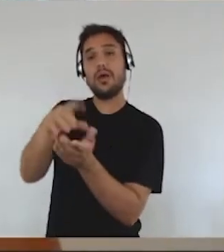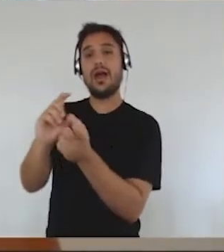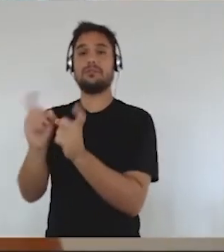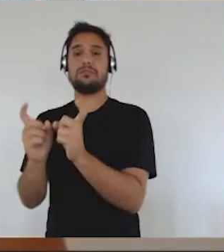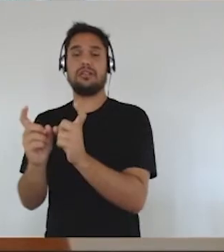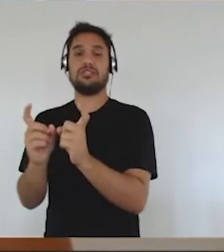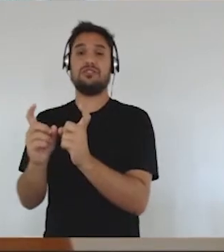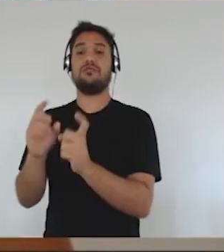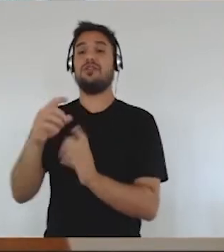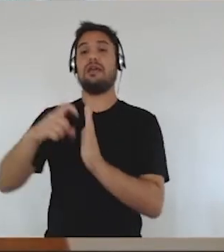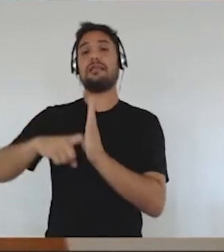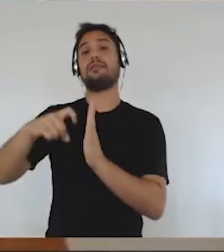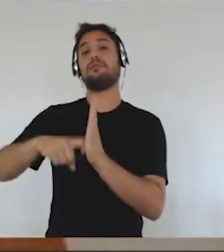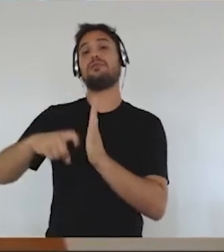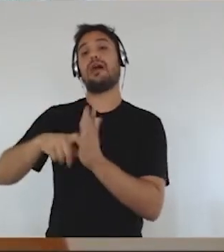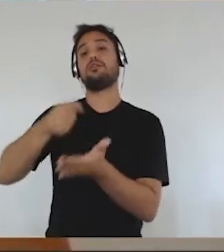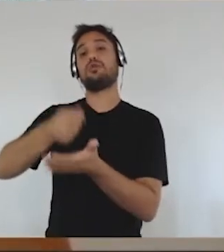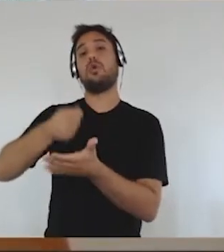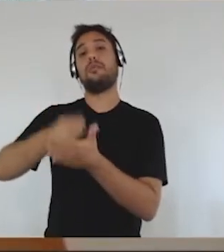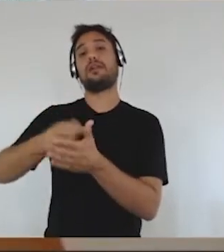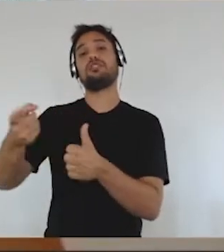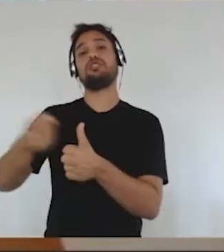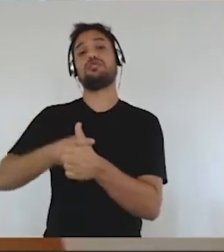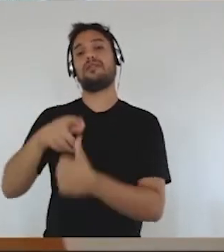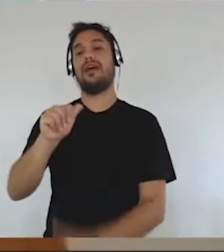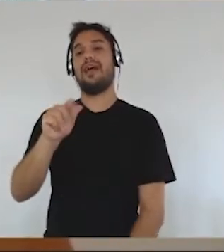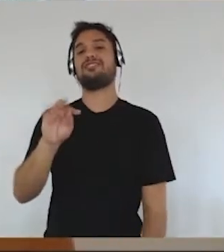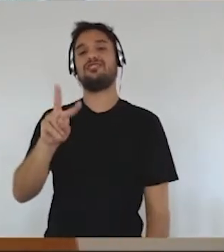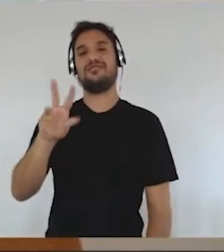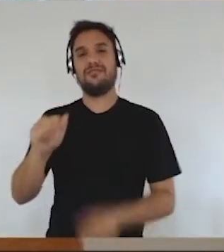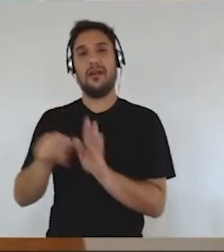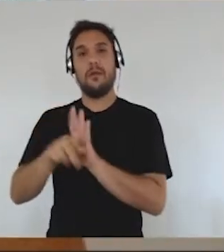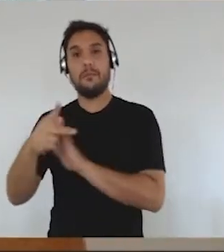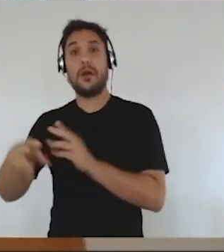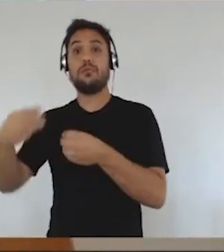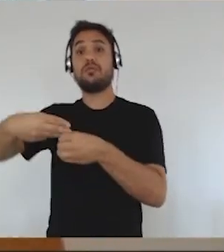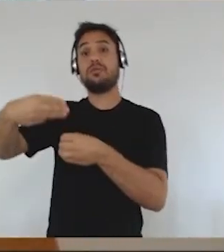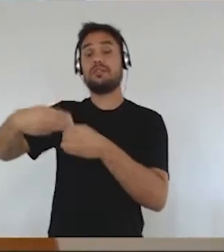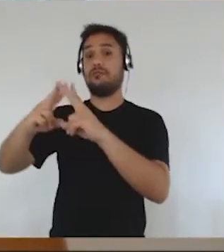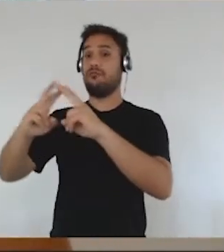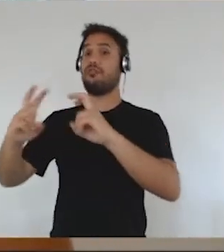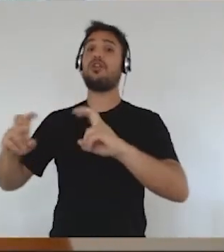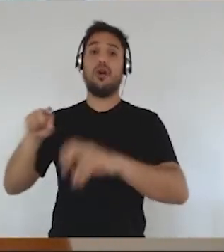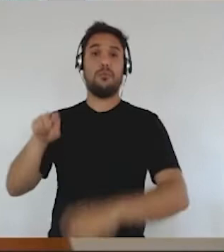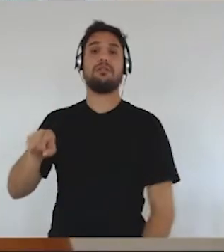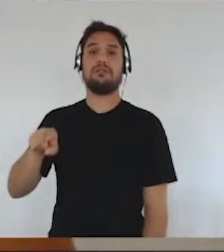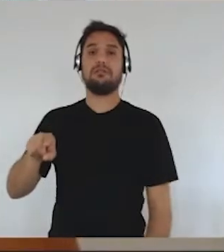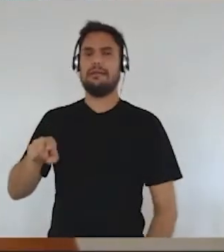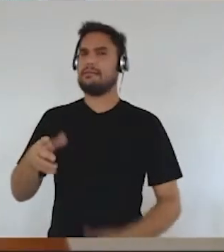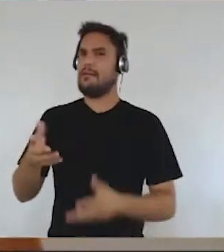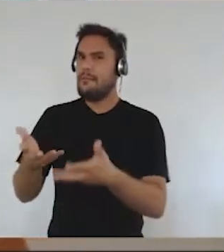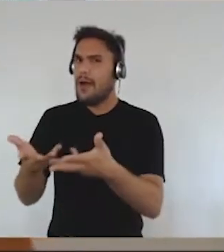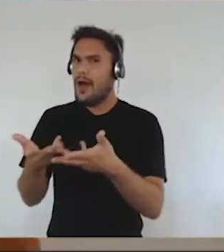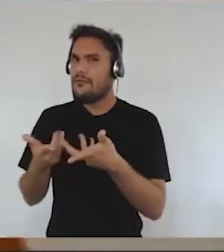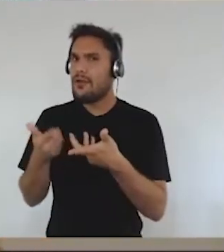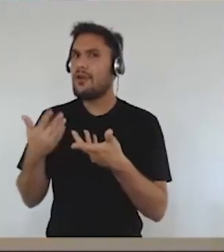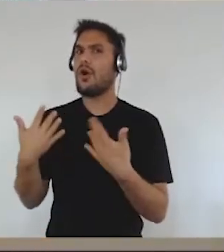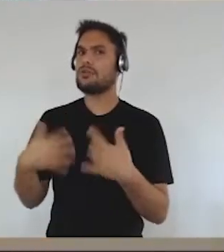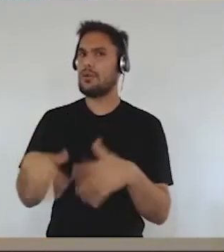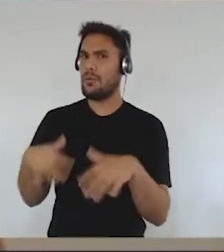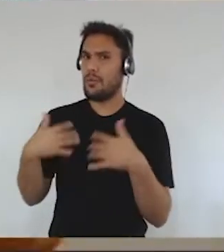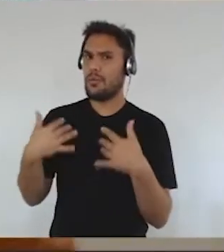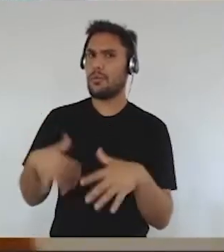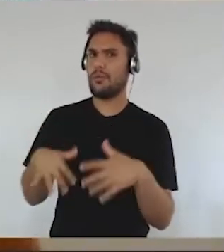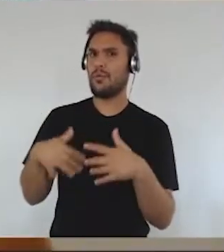Administrativo Tributário de Cobrança de Dívida Ativa do município de Florianópolis. Isso é uma coisa encantadora aos olhos de quem